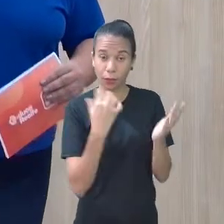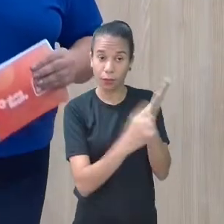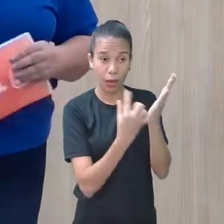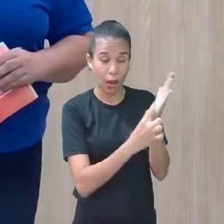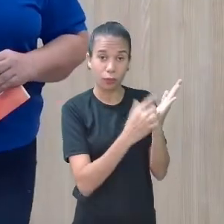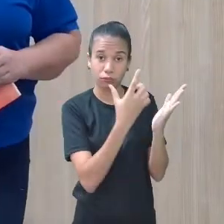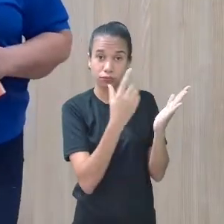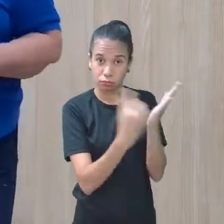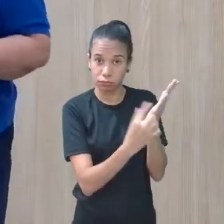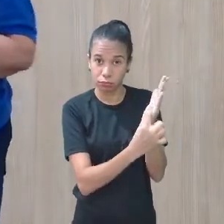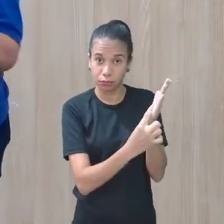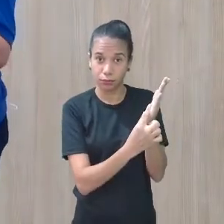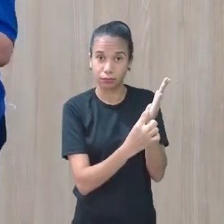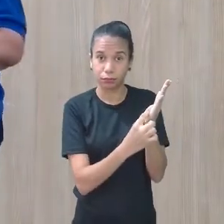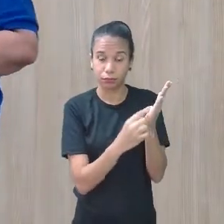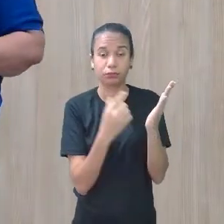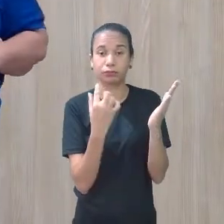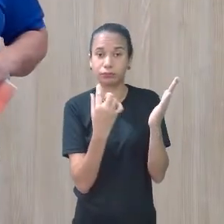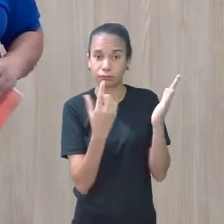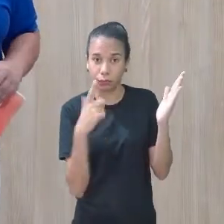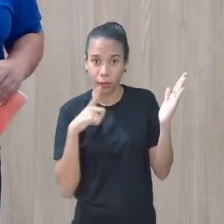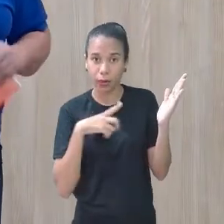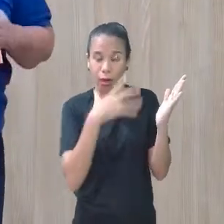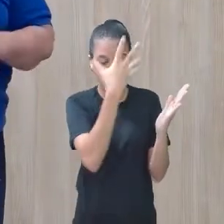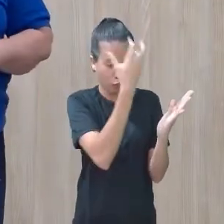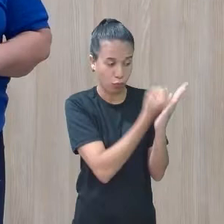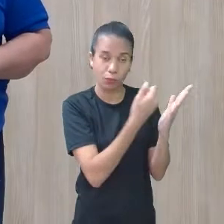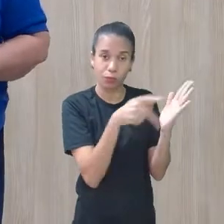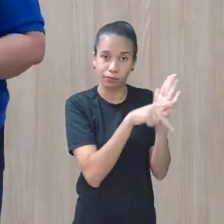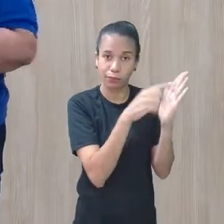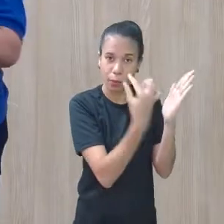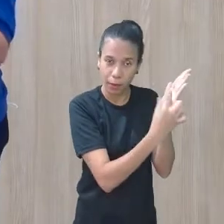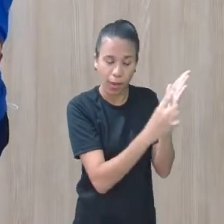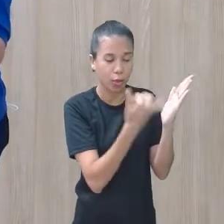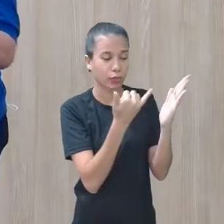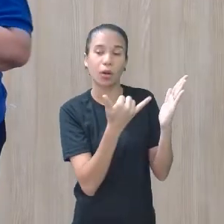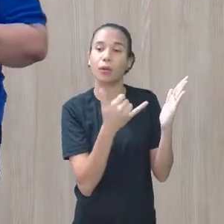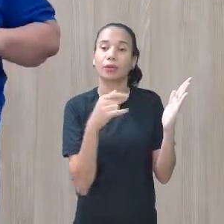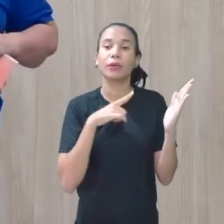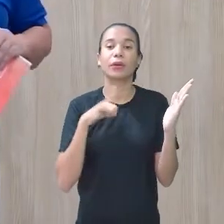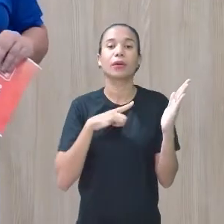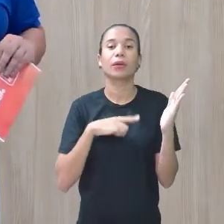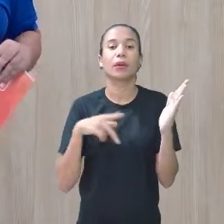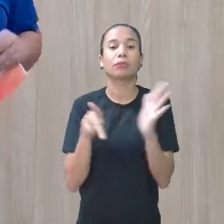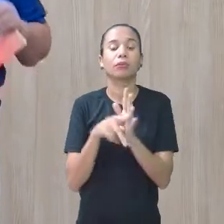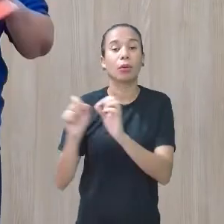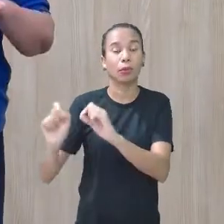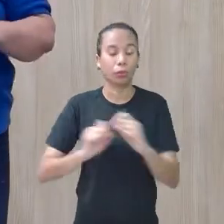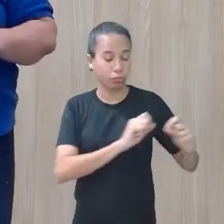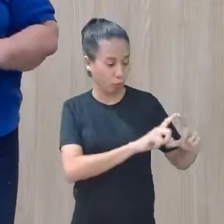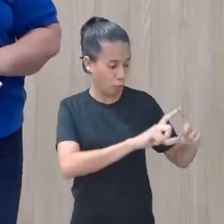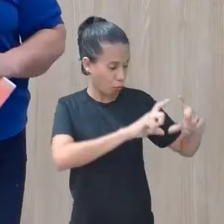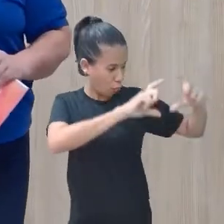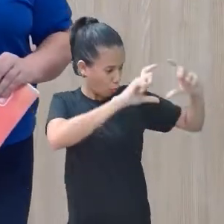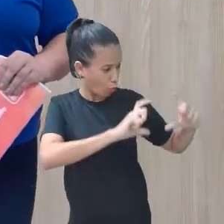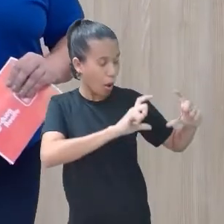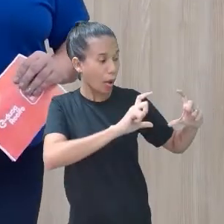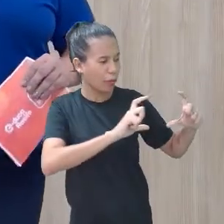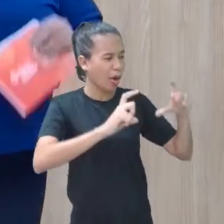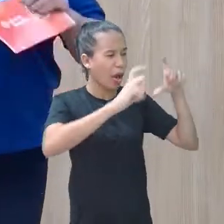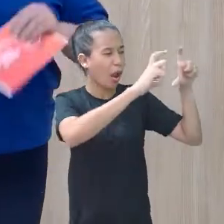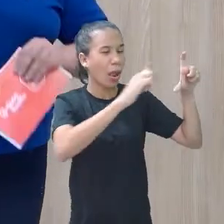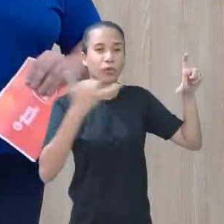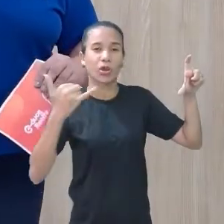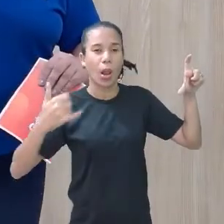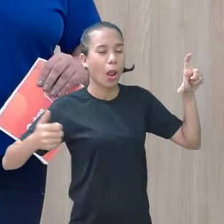né, para vocês baixarem aí o aplicativo, vocês vão ter aí o QR Code. Então, assim que vocês estiverem